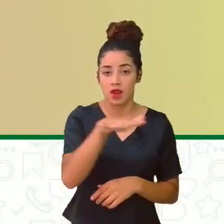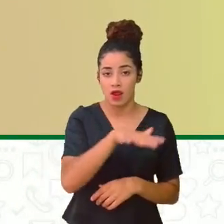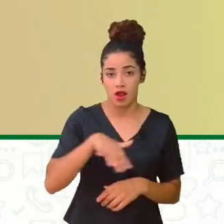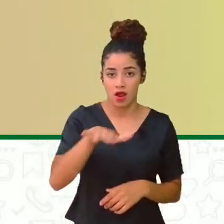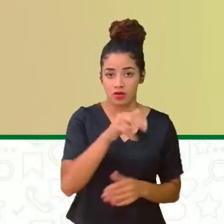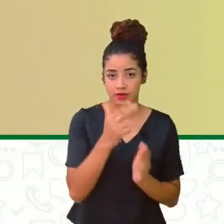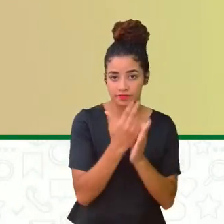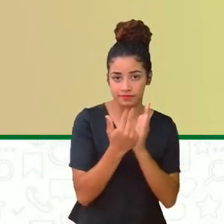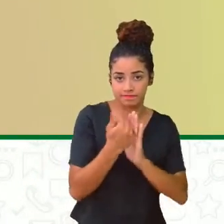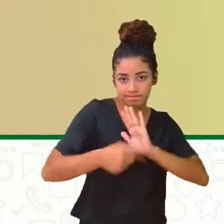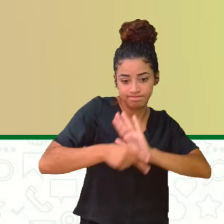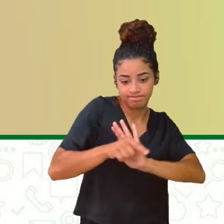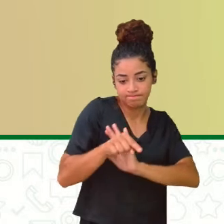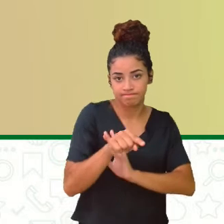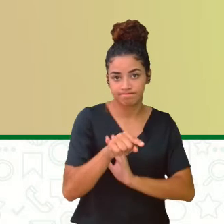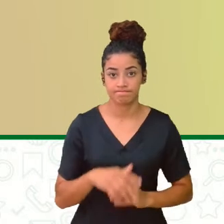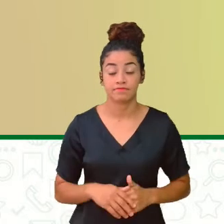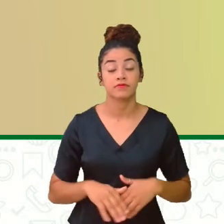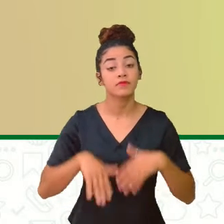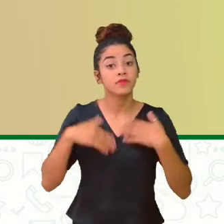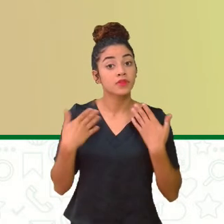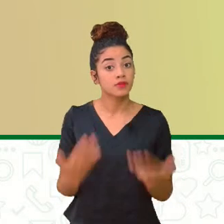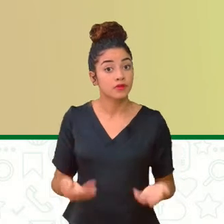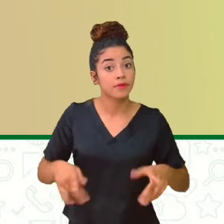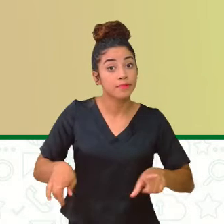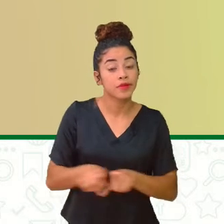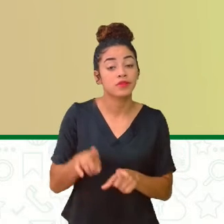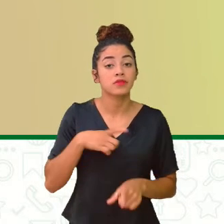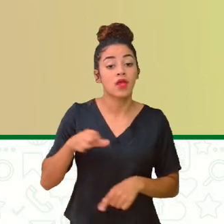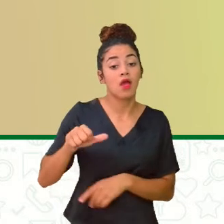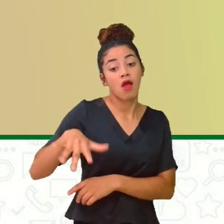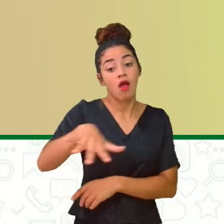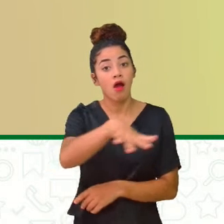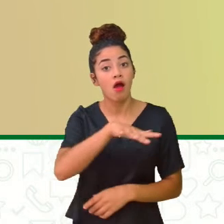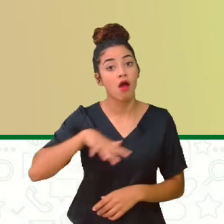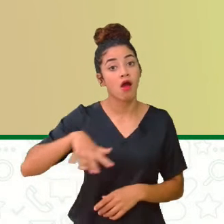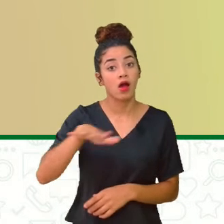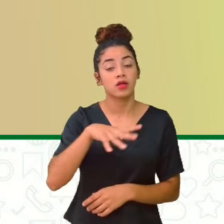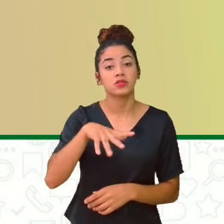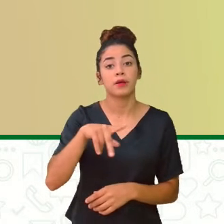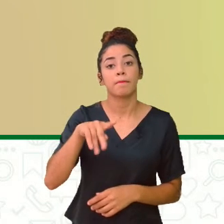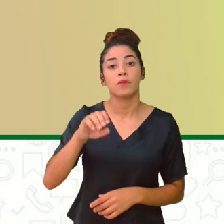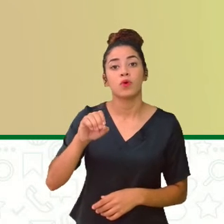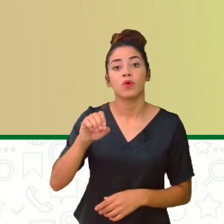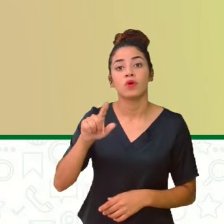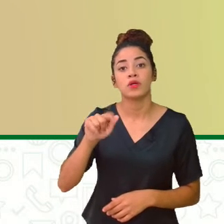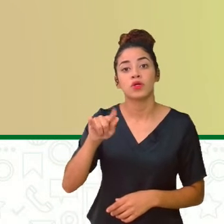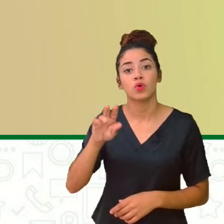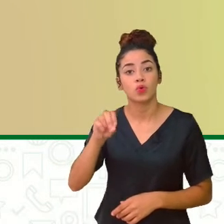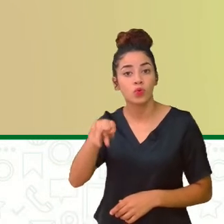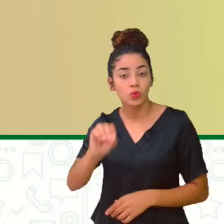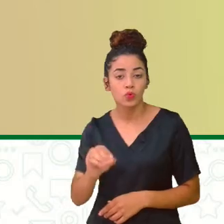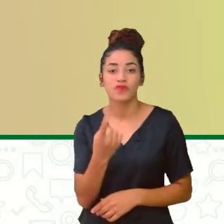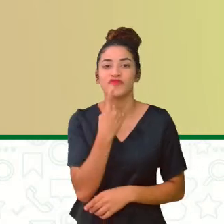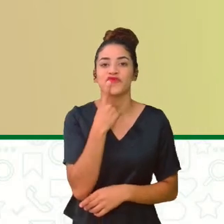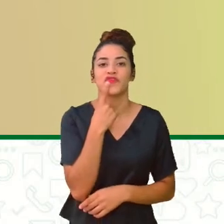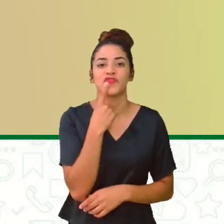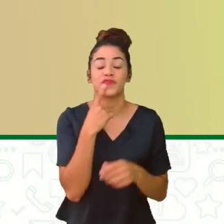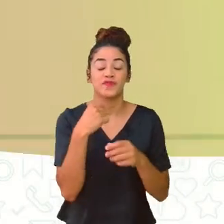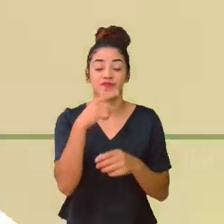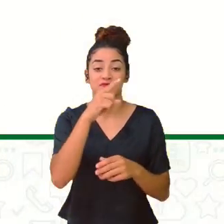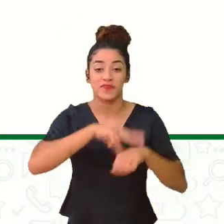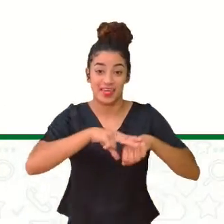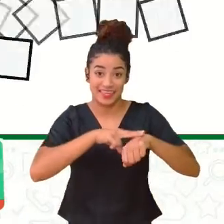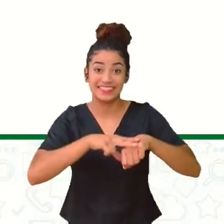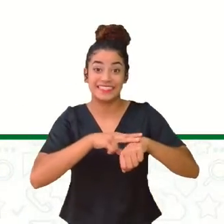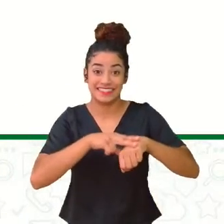figura. E aí, eu tenho qual a área do polígono verde, que também tem 1 centímetro quadrado,